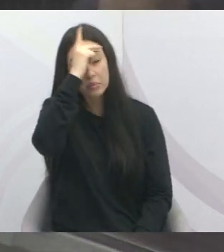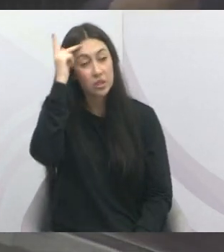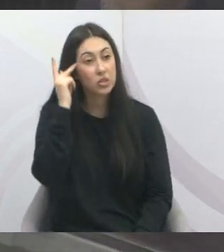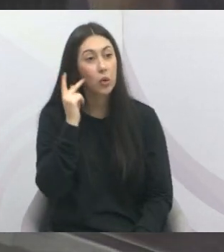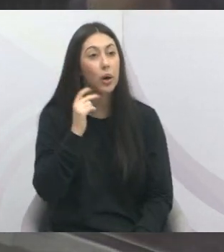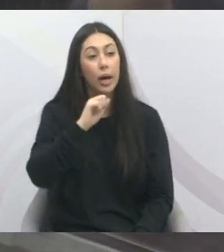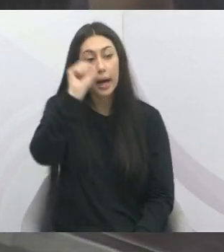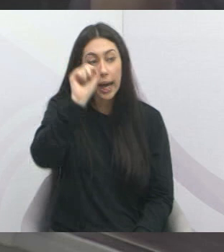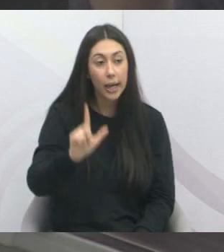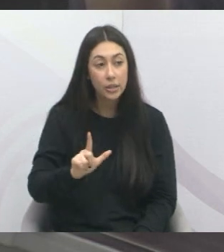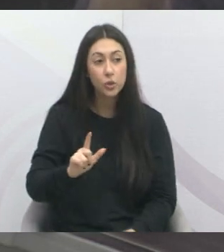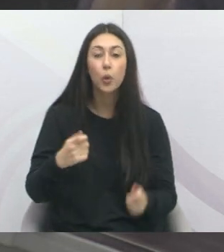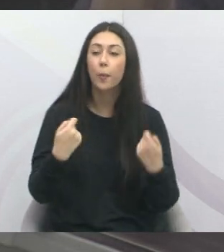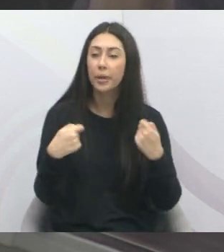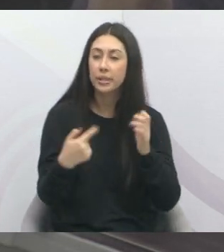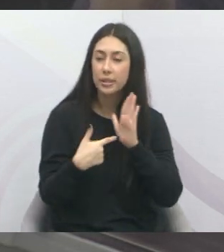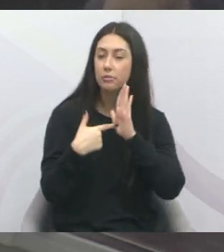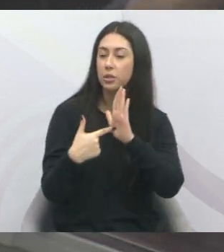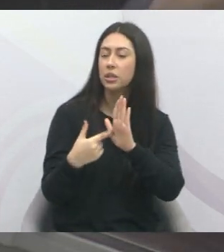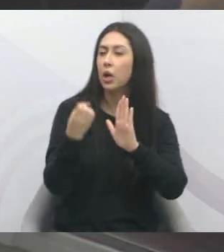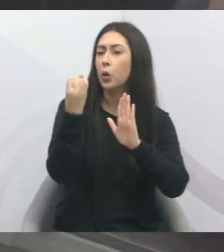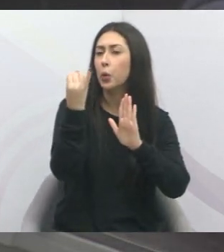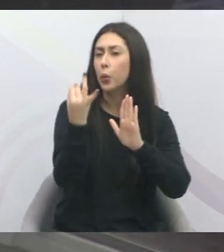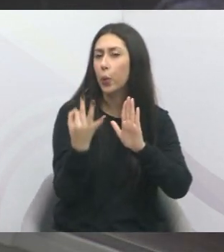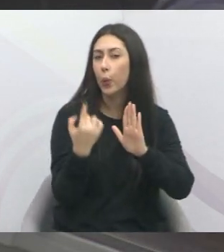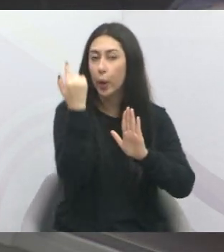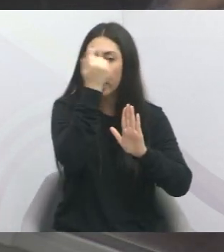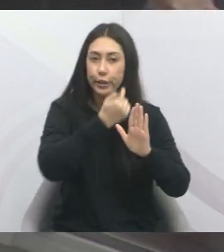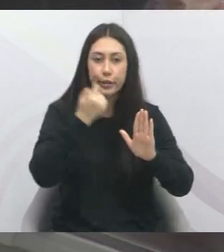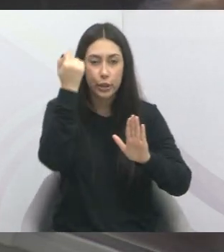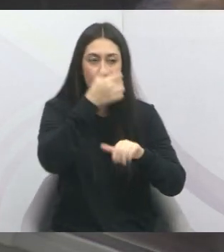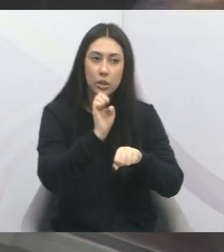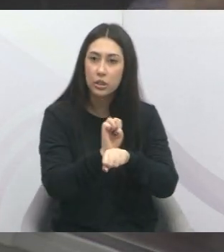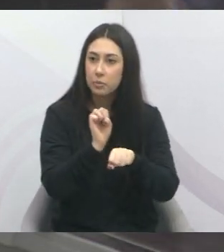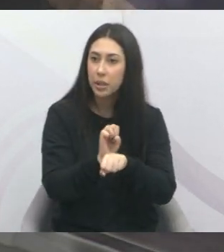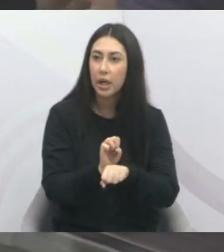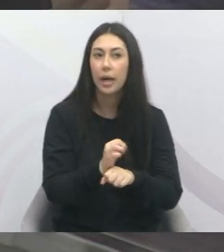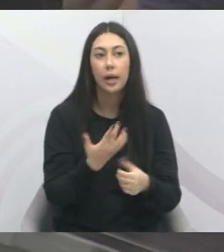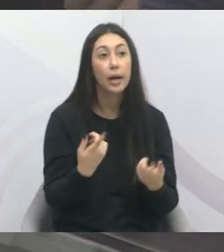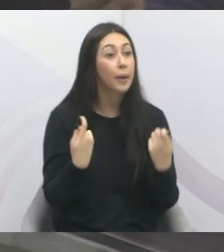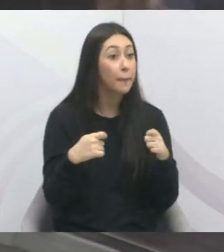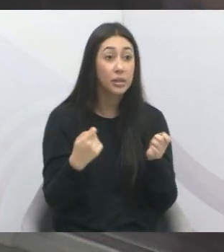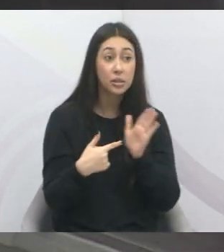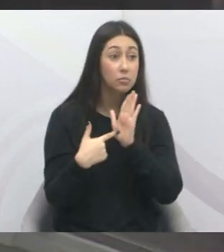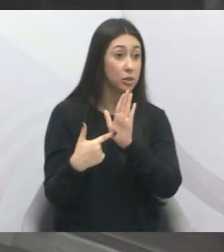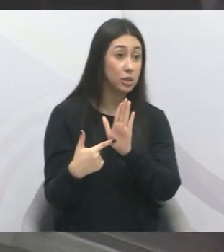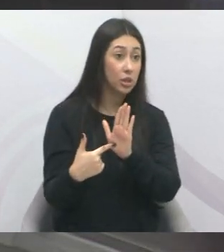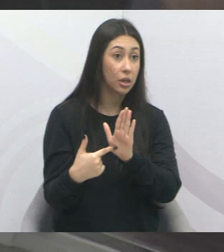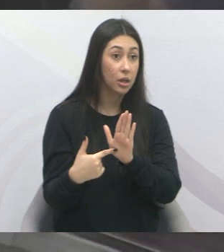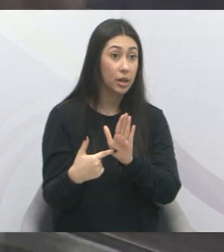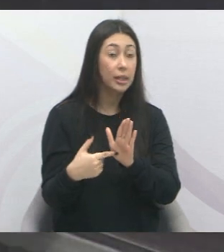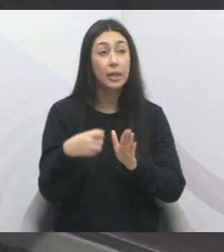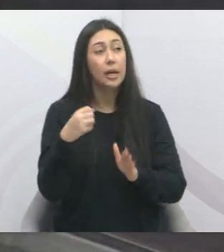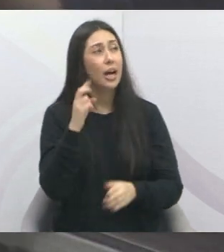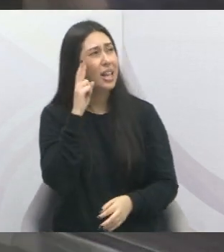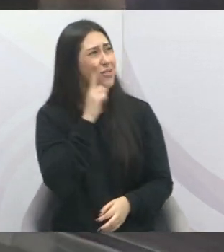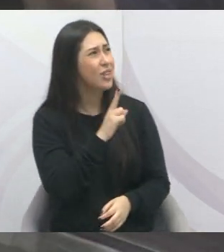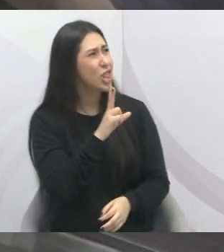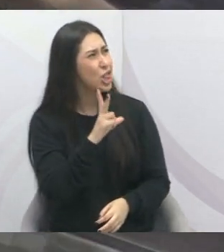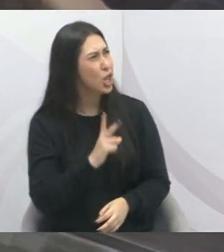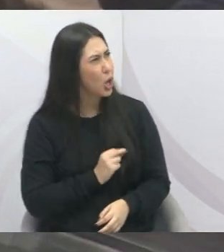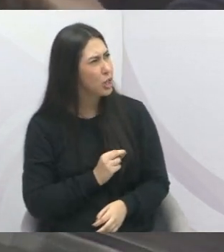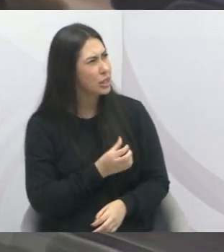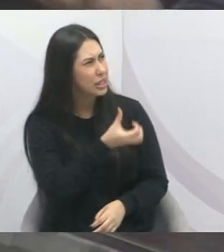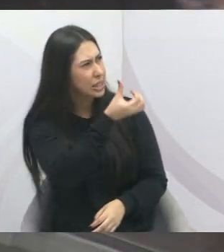tem que ter a transparência para ele, existe a lei para isso, que ele vai esperar lá 6 horas. Você tem que colocar. Ele fica lá se ele quiser, ou desiste do